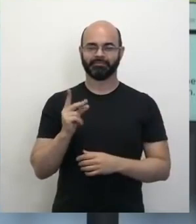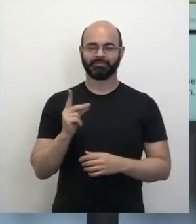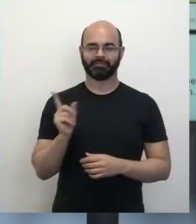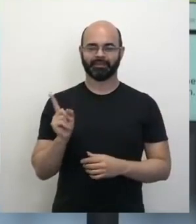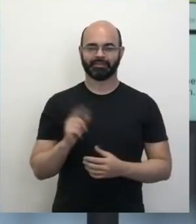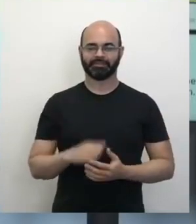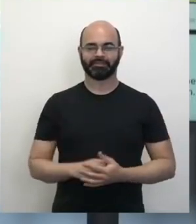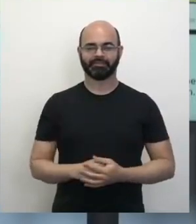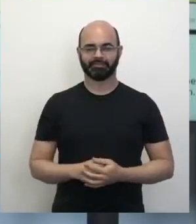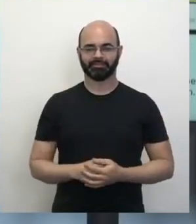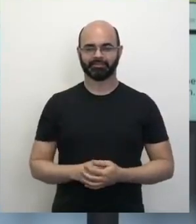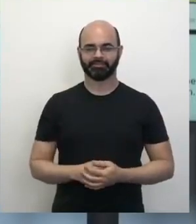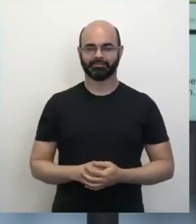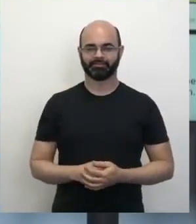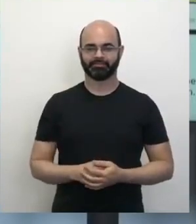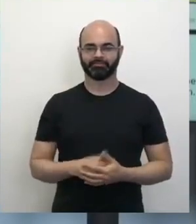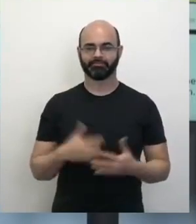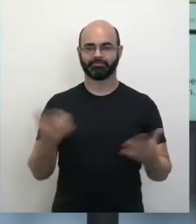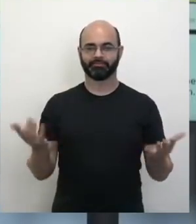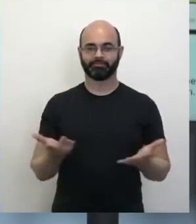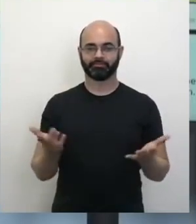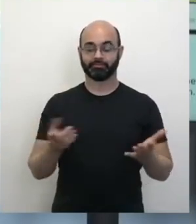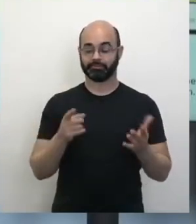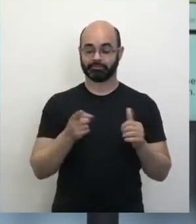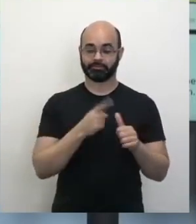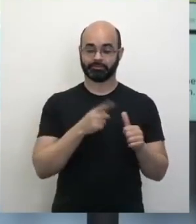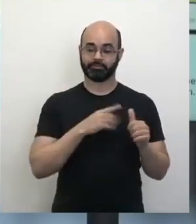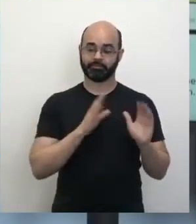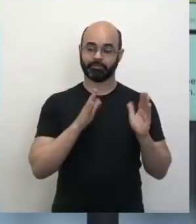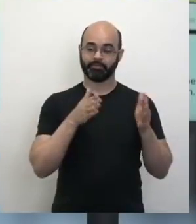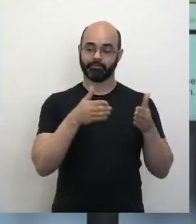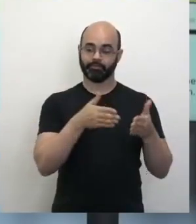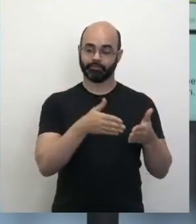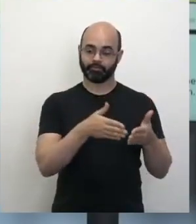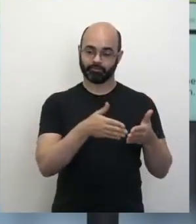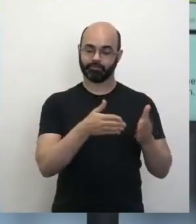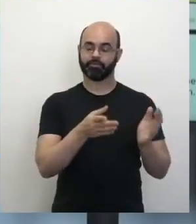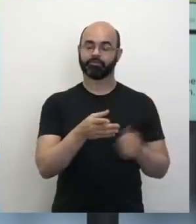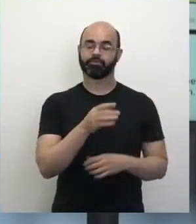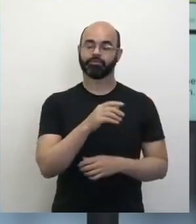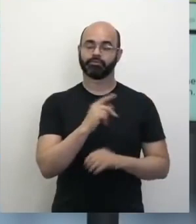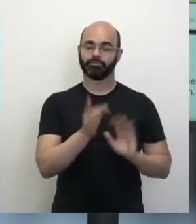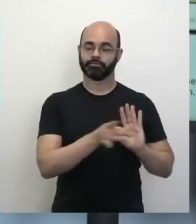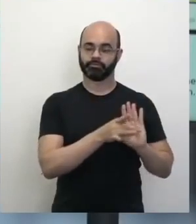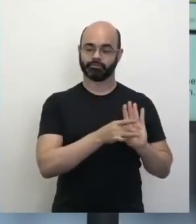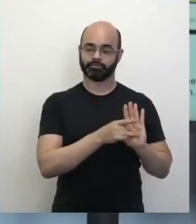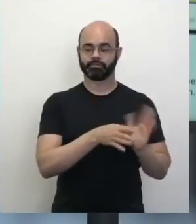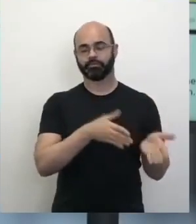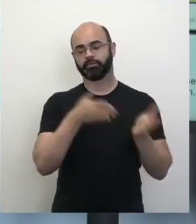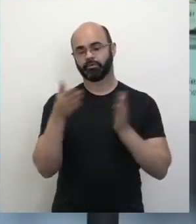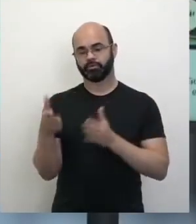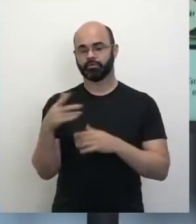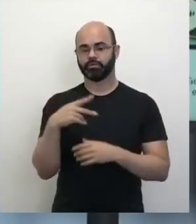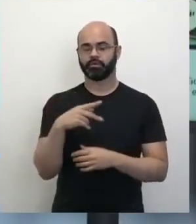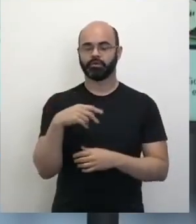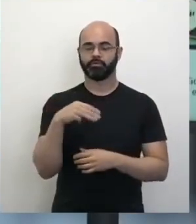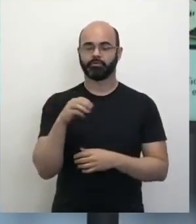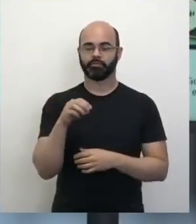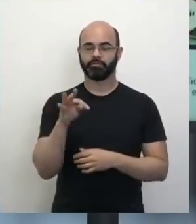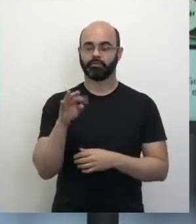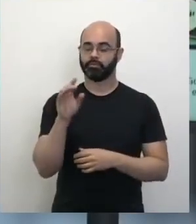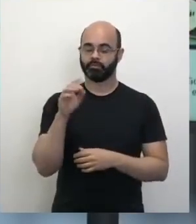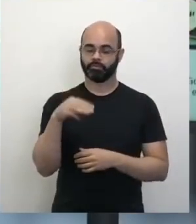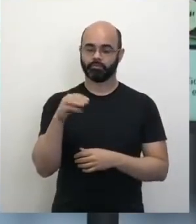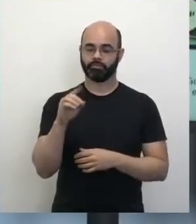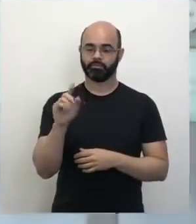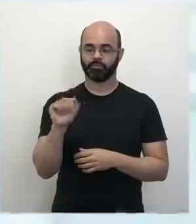na parte de personificação. A segunda, eu quero falar sobre modalização, os modalizadores que entram no contexto aí. Então, a